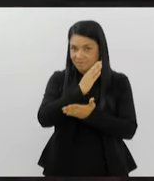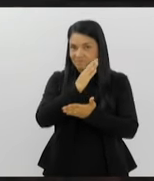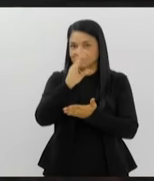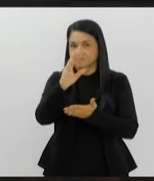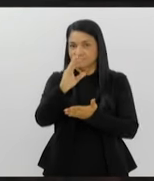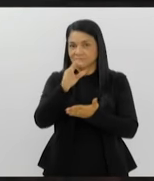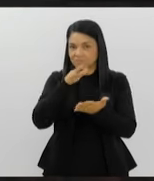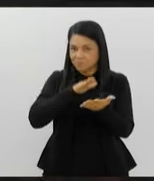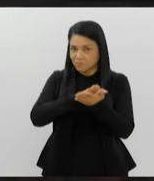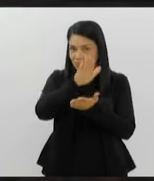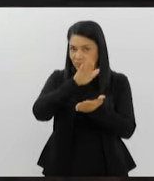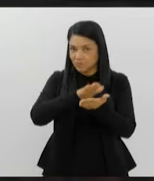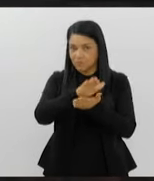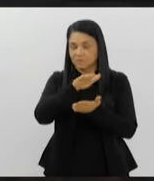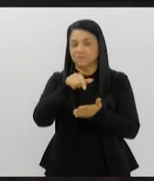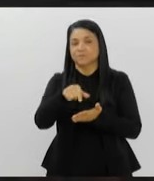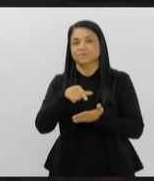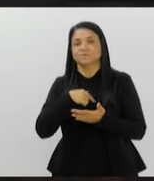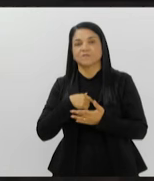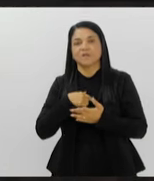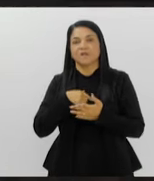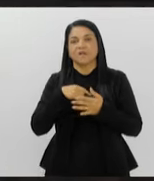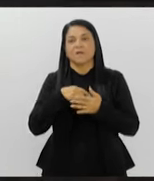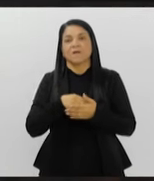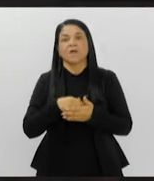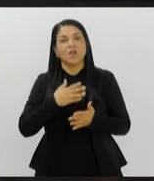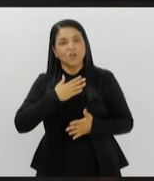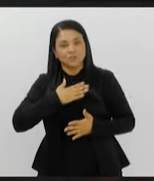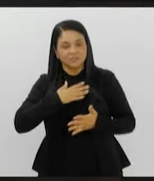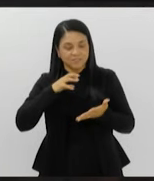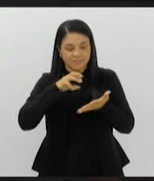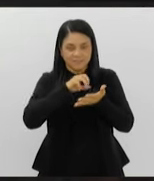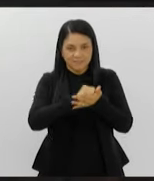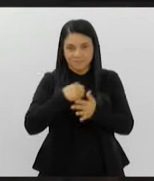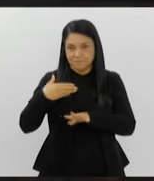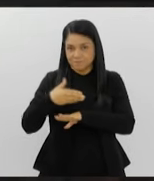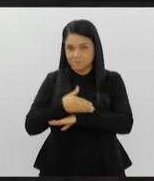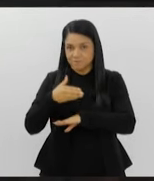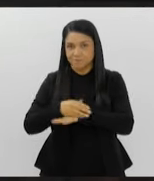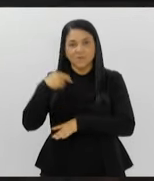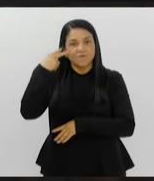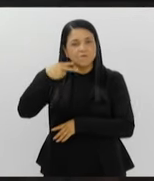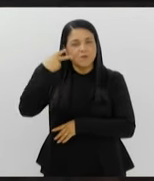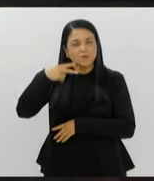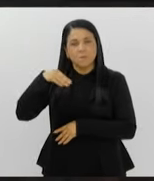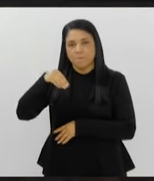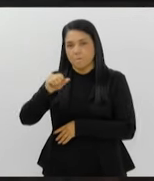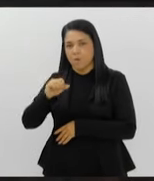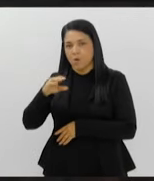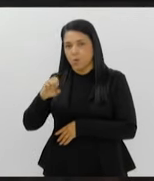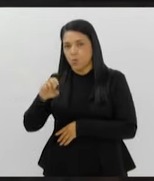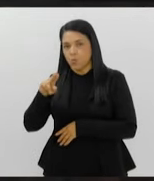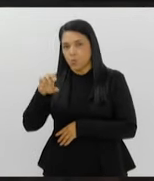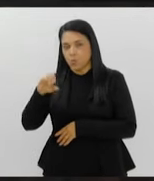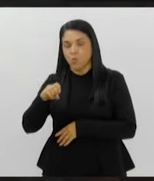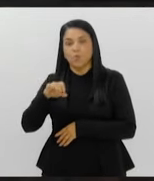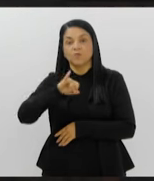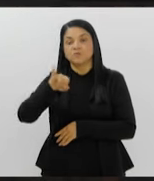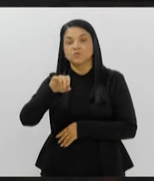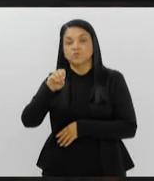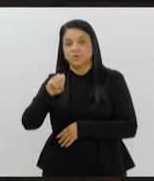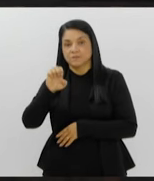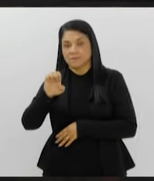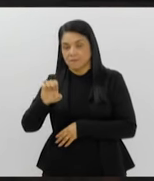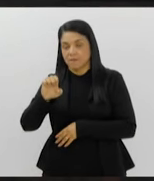Aprovado vai a promulgação. Gostaria de registrar a presença também do vereador de Macuco, Zé Stefani.